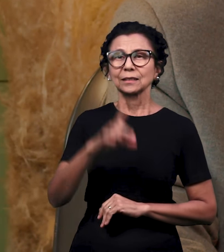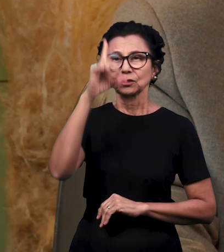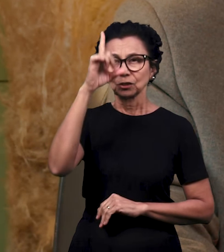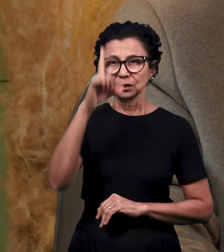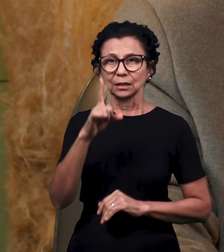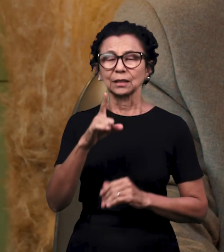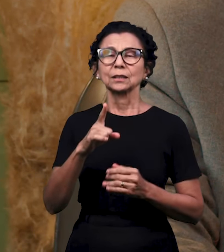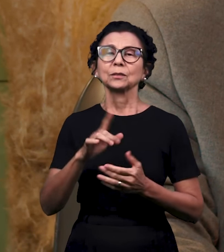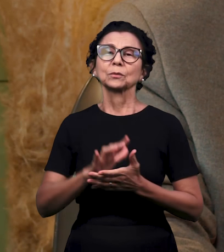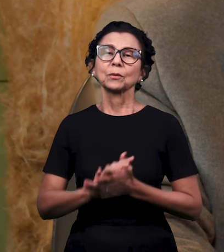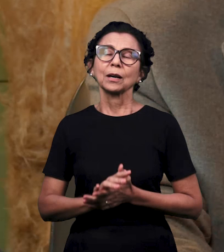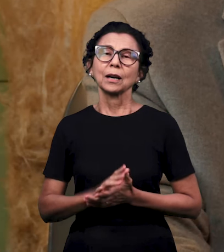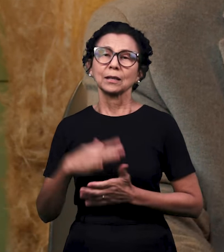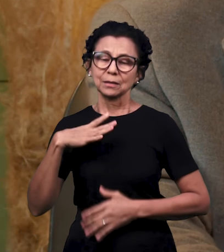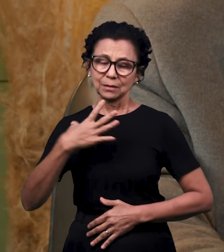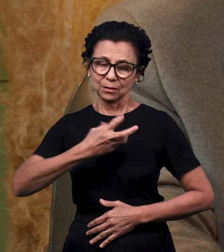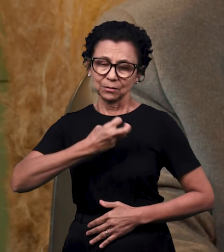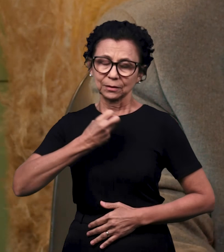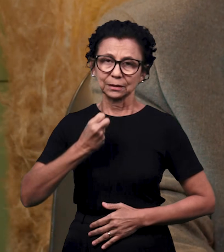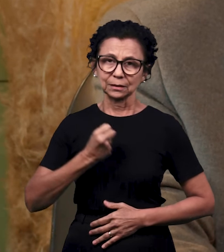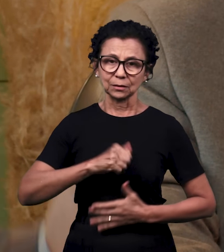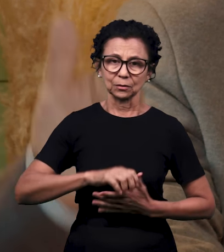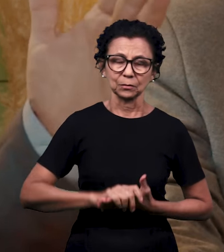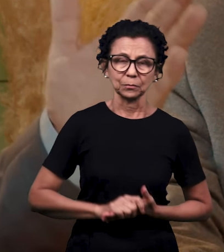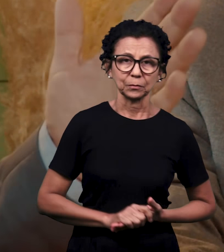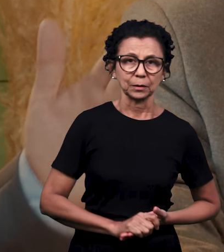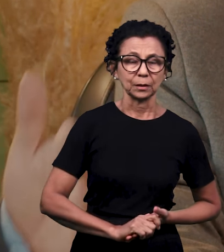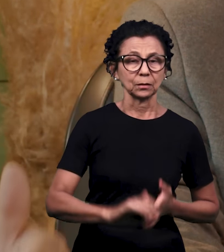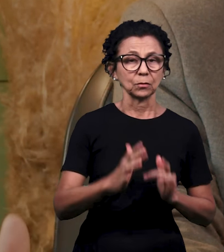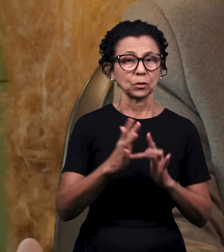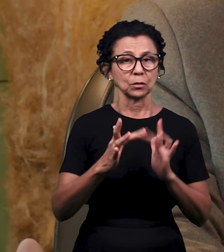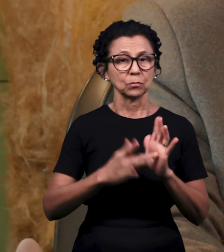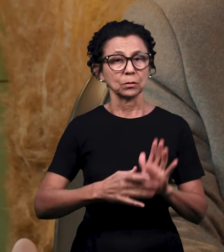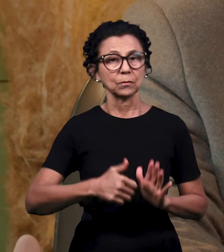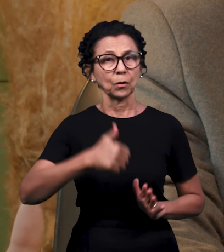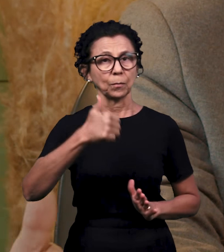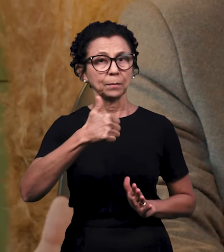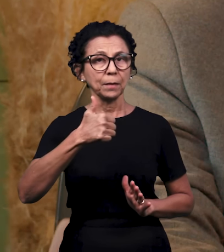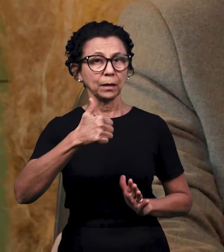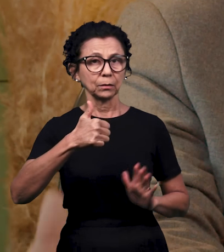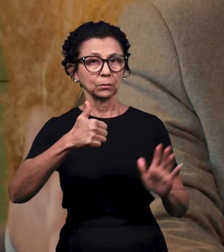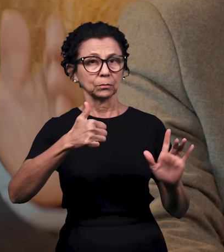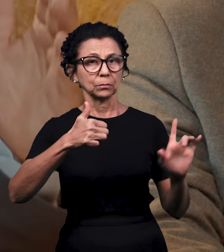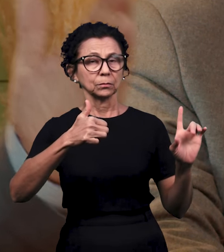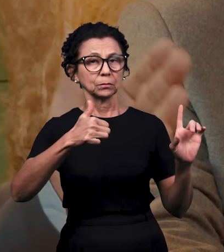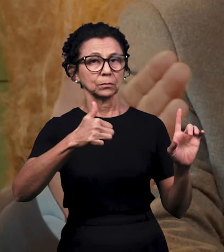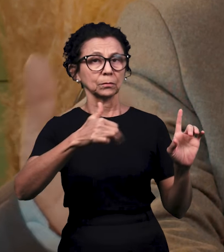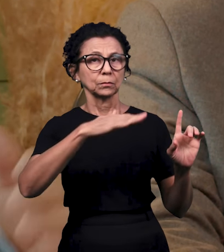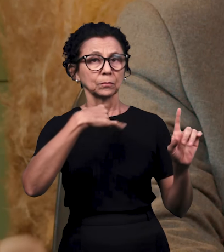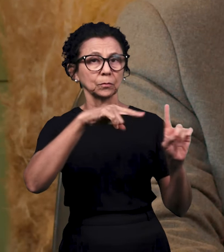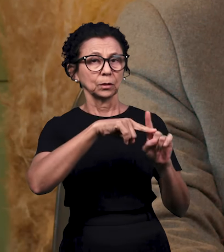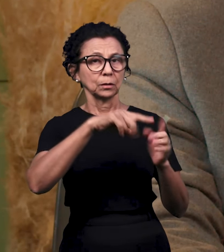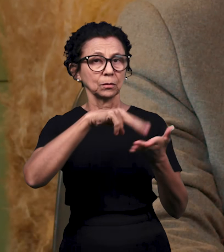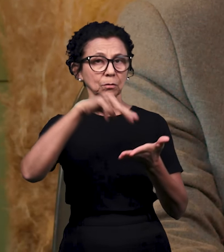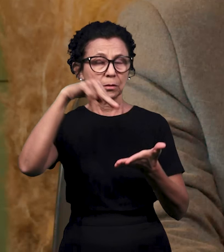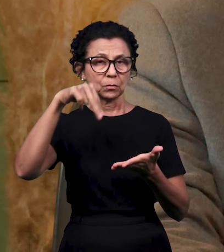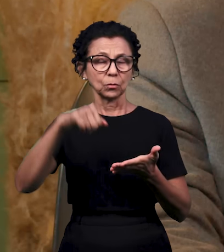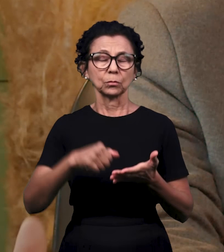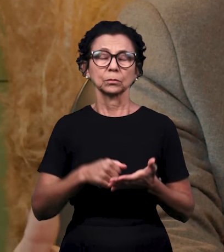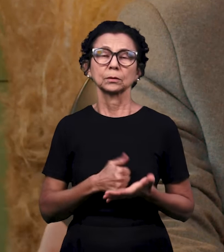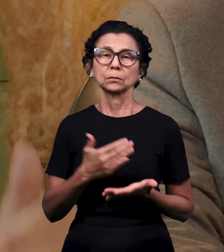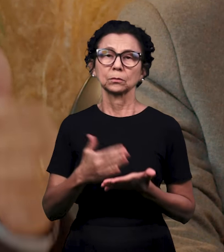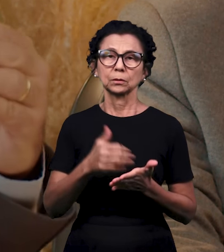Jesus ele foi a primícia. Antes a gente falou sobre o texto ali, né, 1 Coríntios 15,